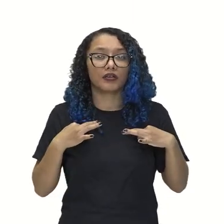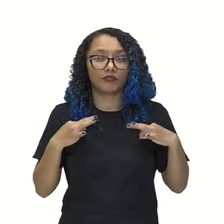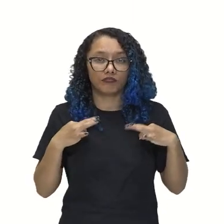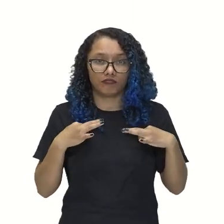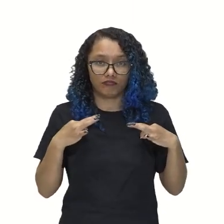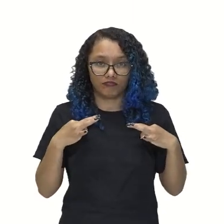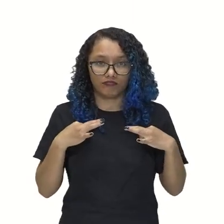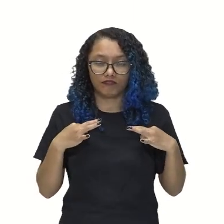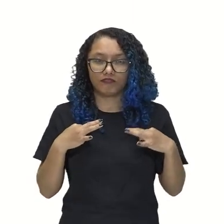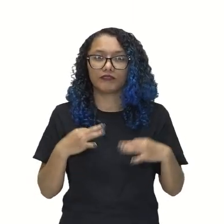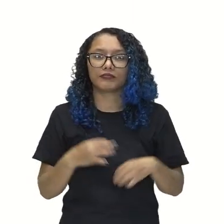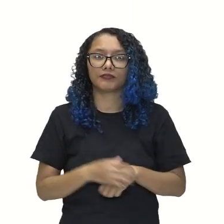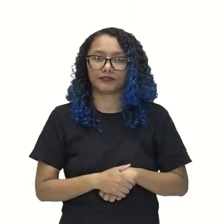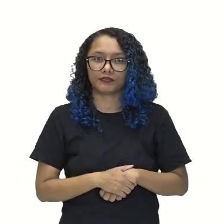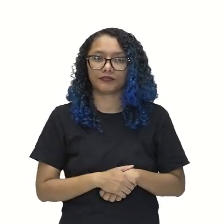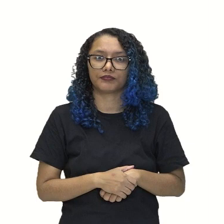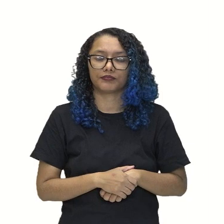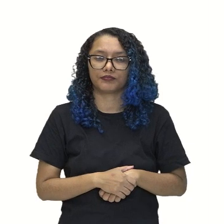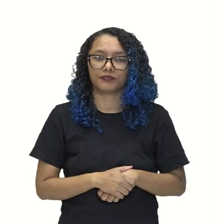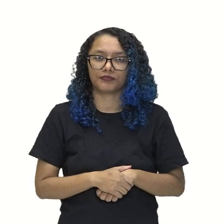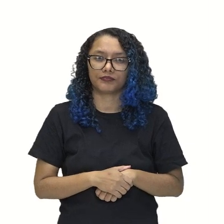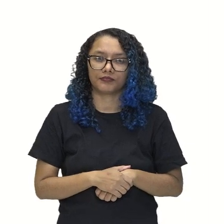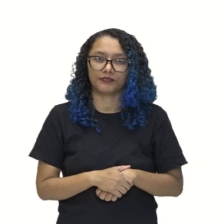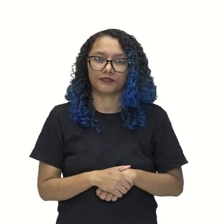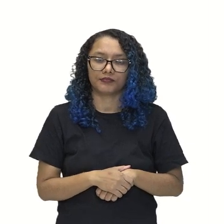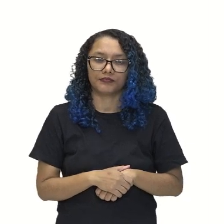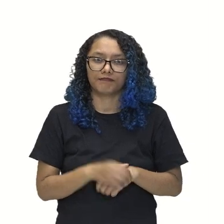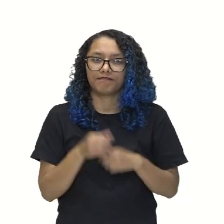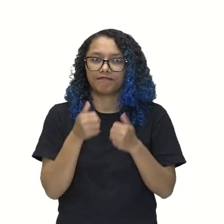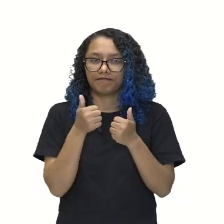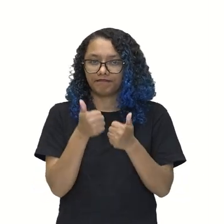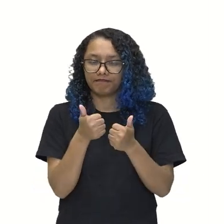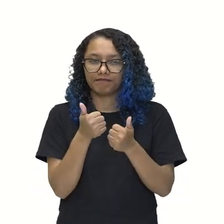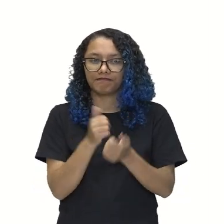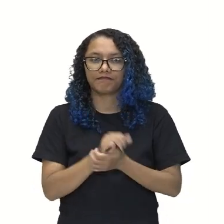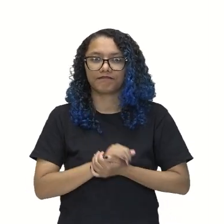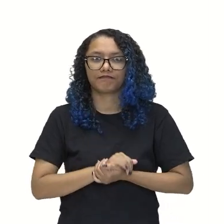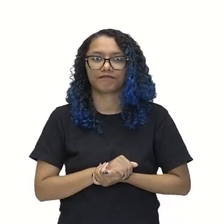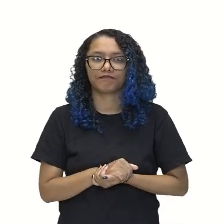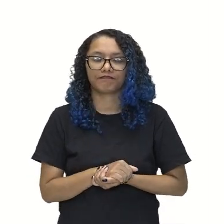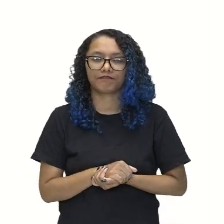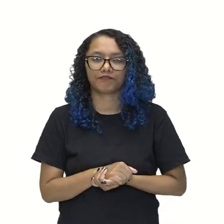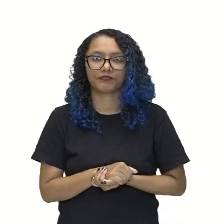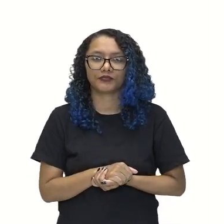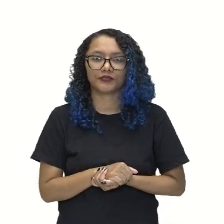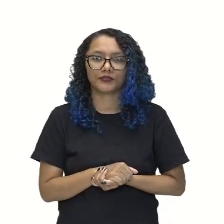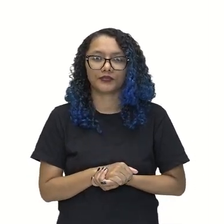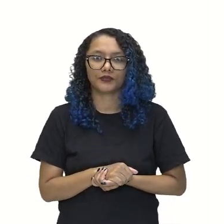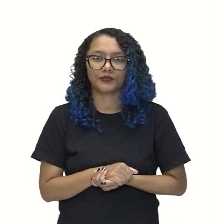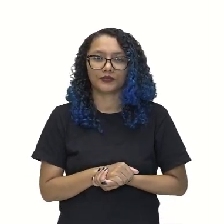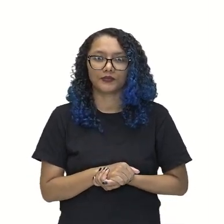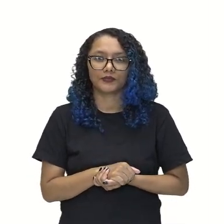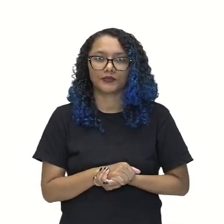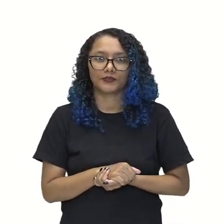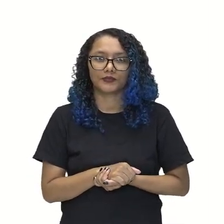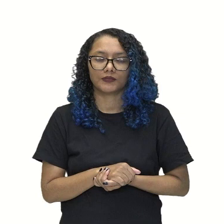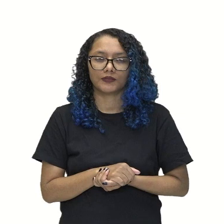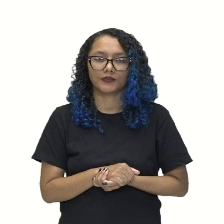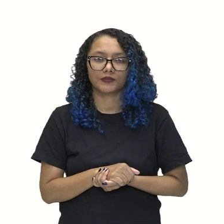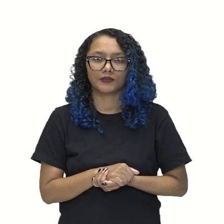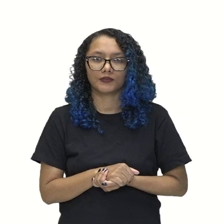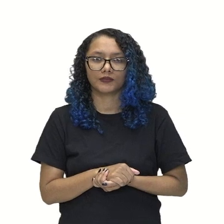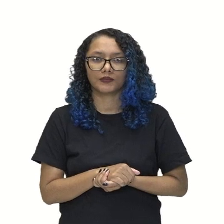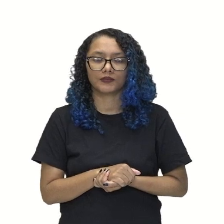calças e blusas. Beleza? Aí eu digo o seguinte. Num total